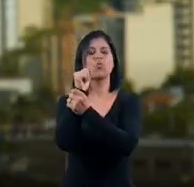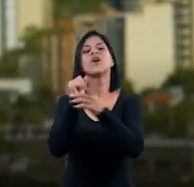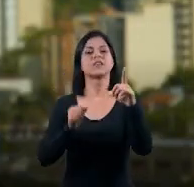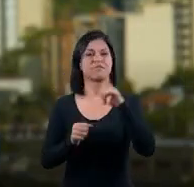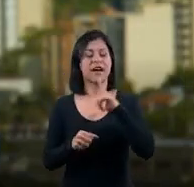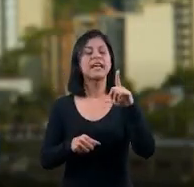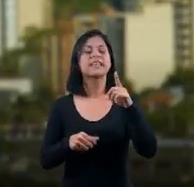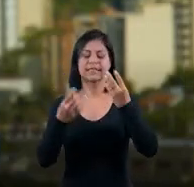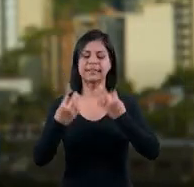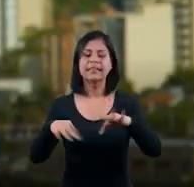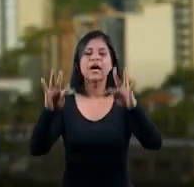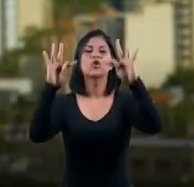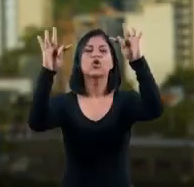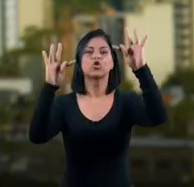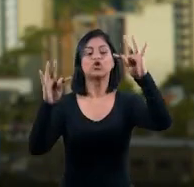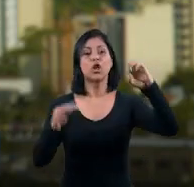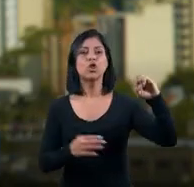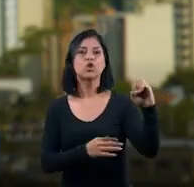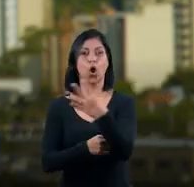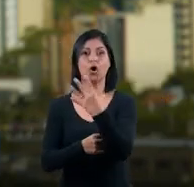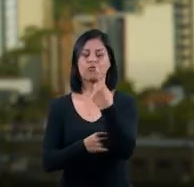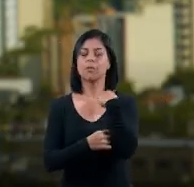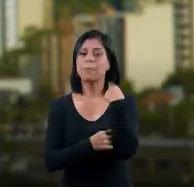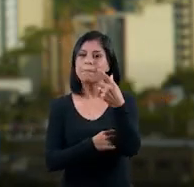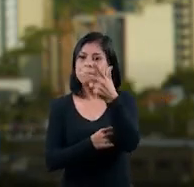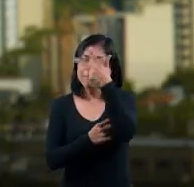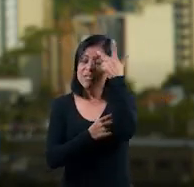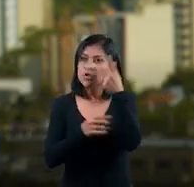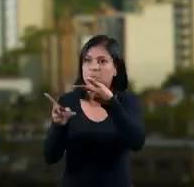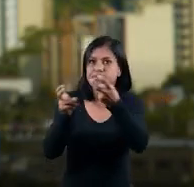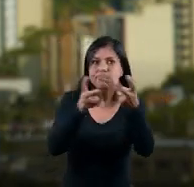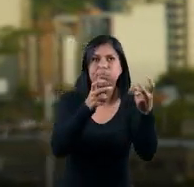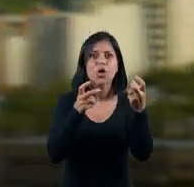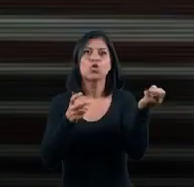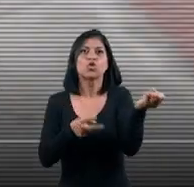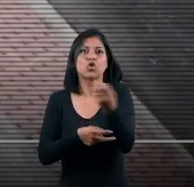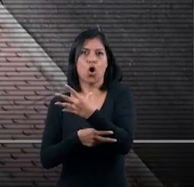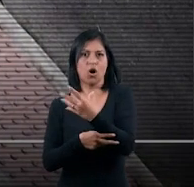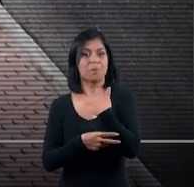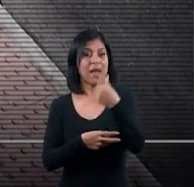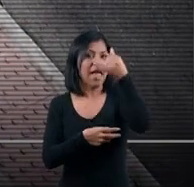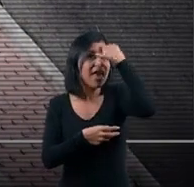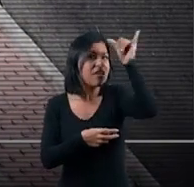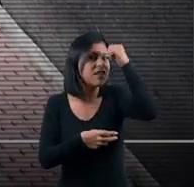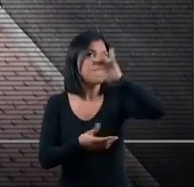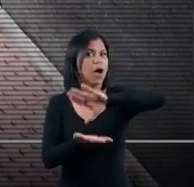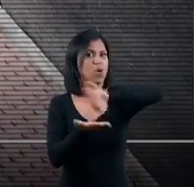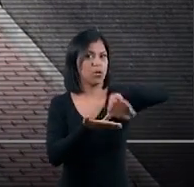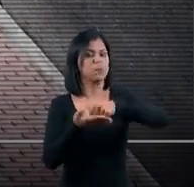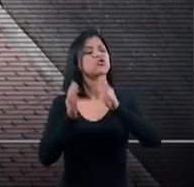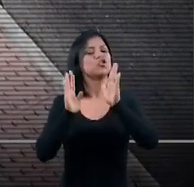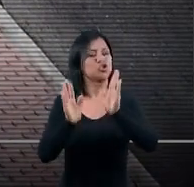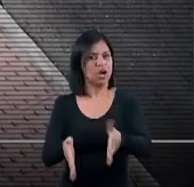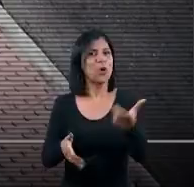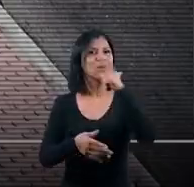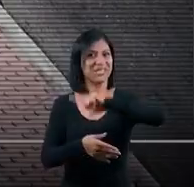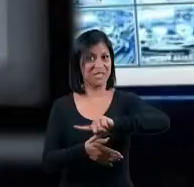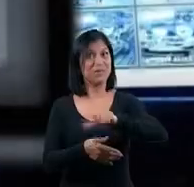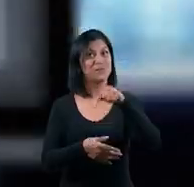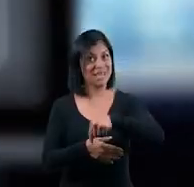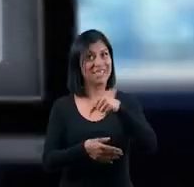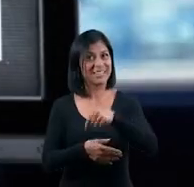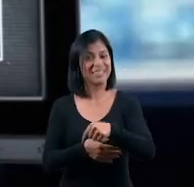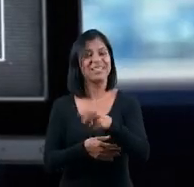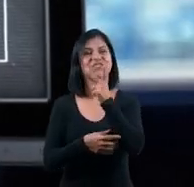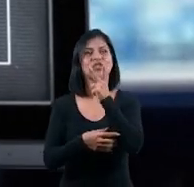usar as técnicas mais modernas do mundo para identificar os bandidos e evitar o crime. O cerco inteligente já resolveu centenas de crimes